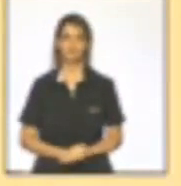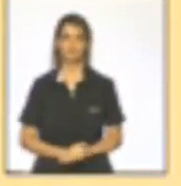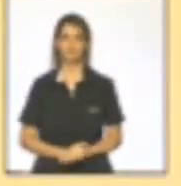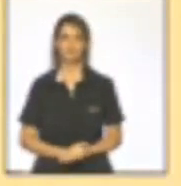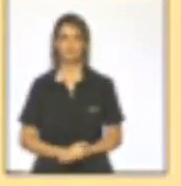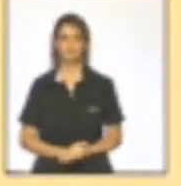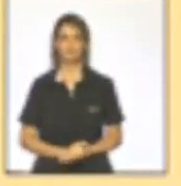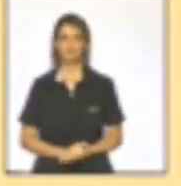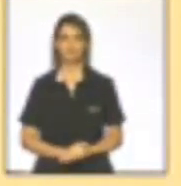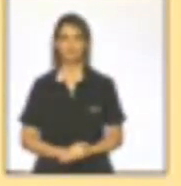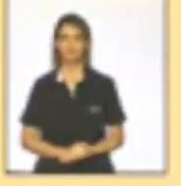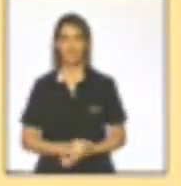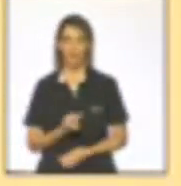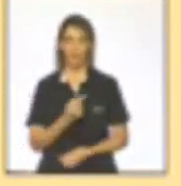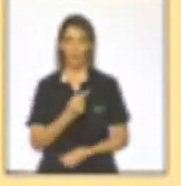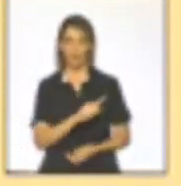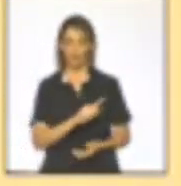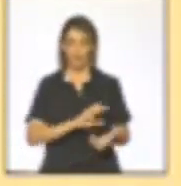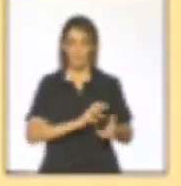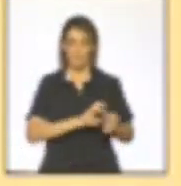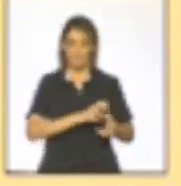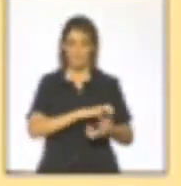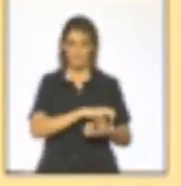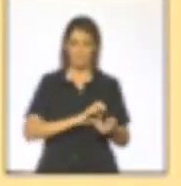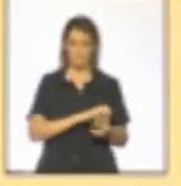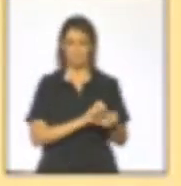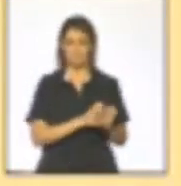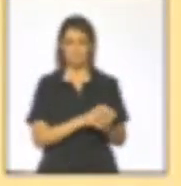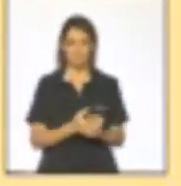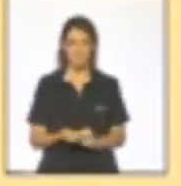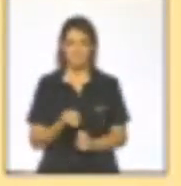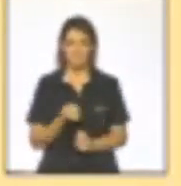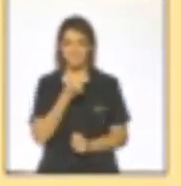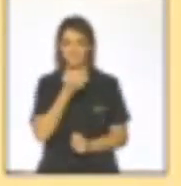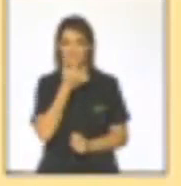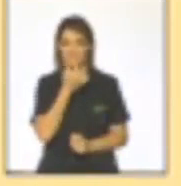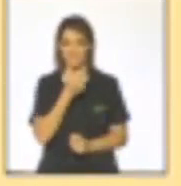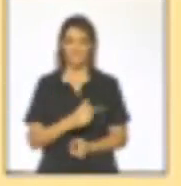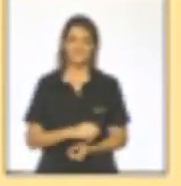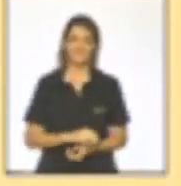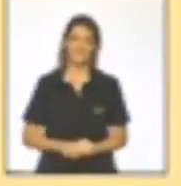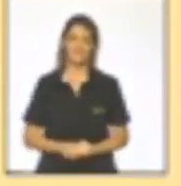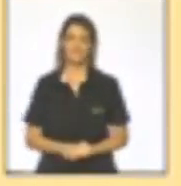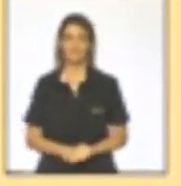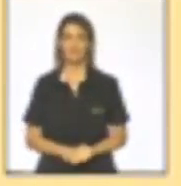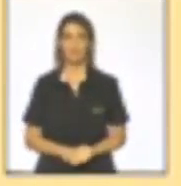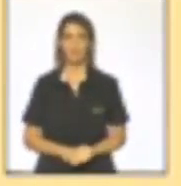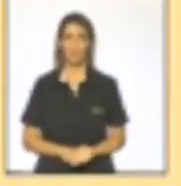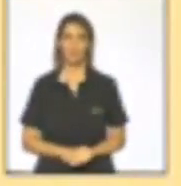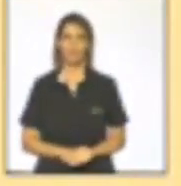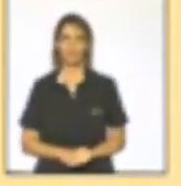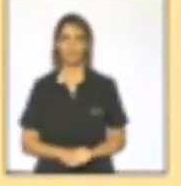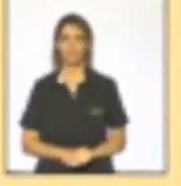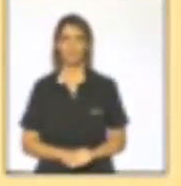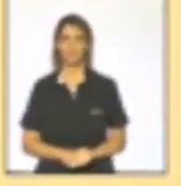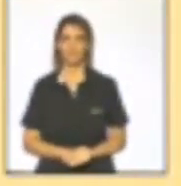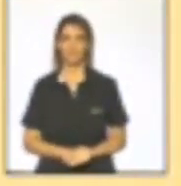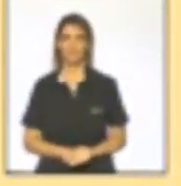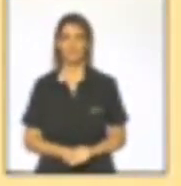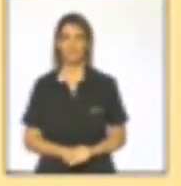Deixa, última camada não está saindo.